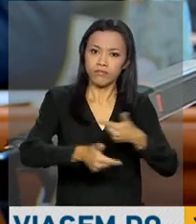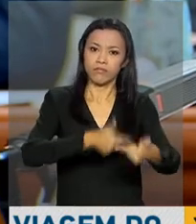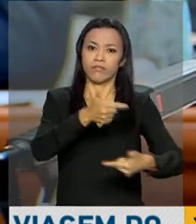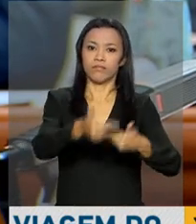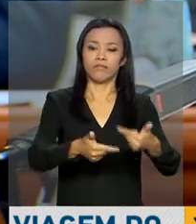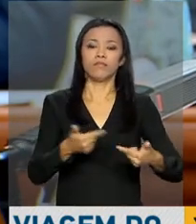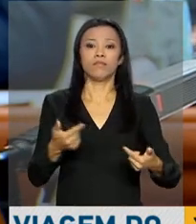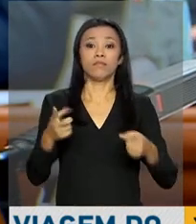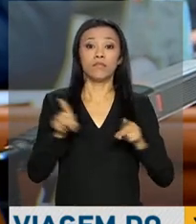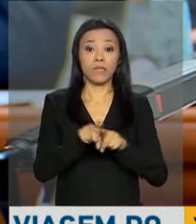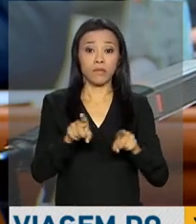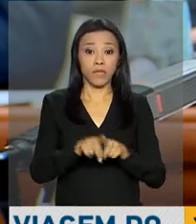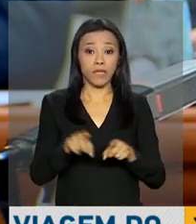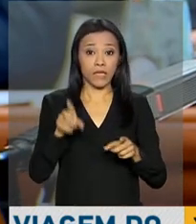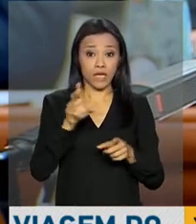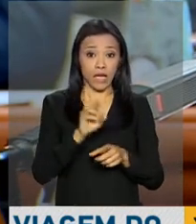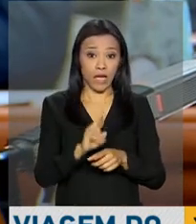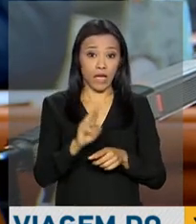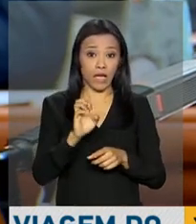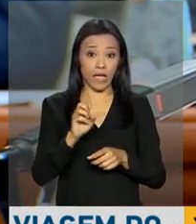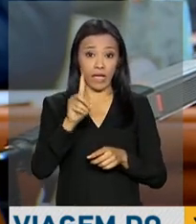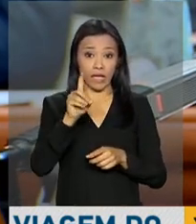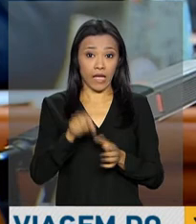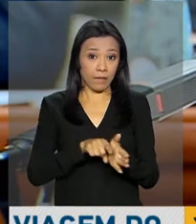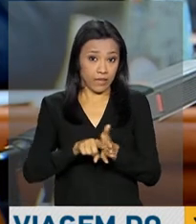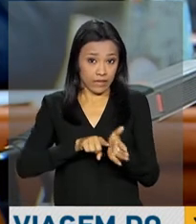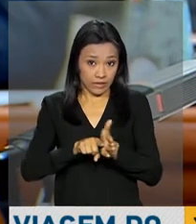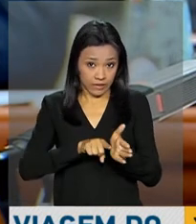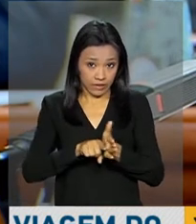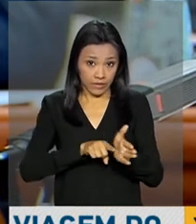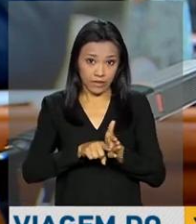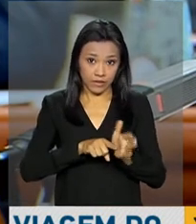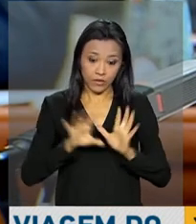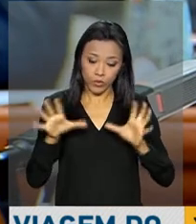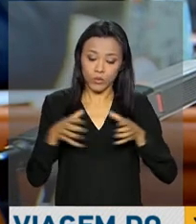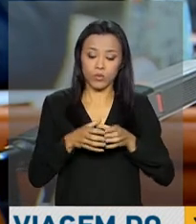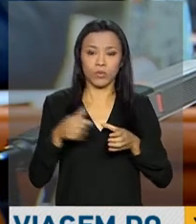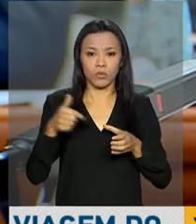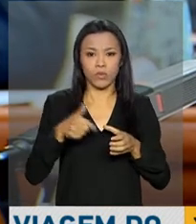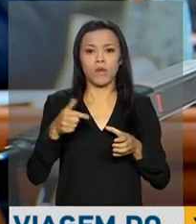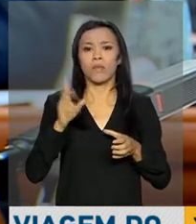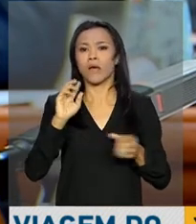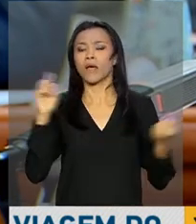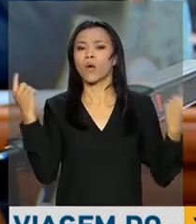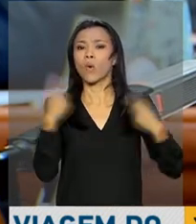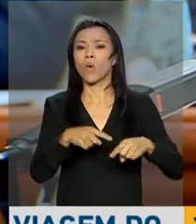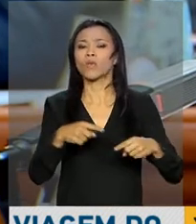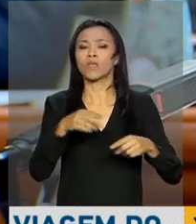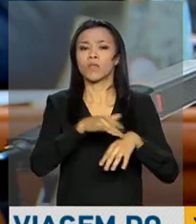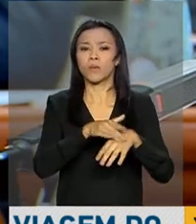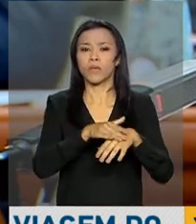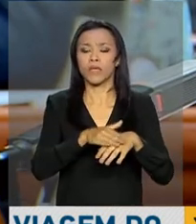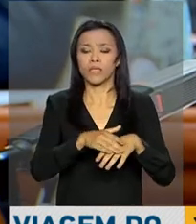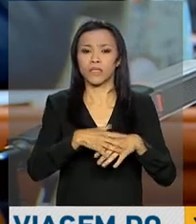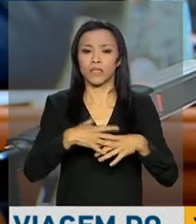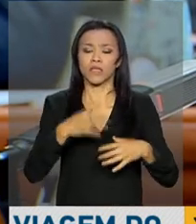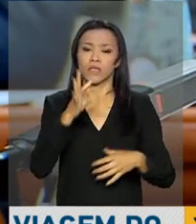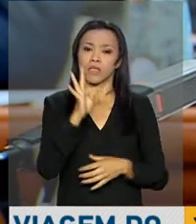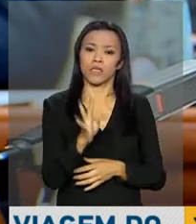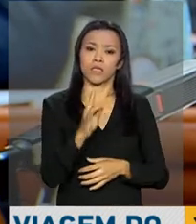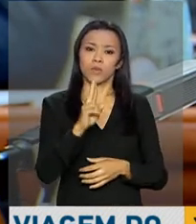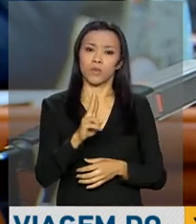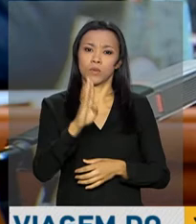de pesquisa do BRICS para o combate à tuberculose, por exemplo, buscará dar mais qualidade ao tratamento